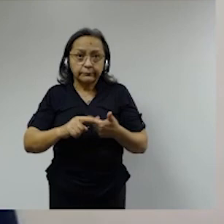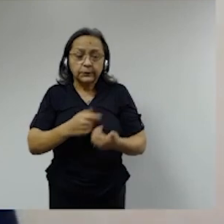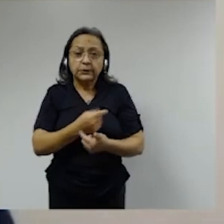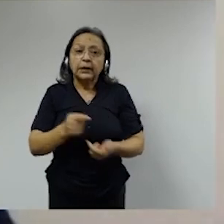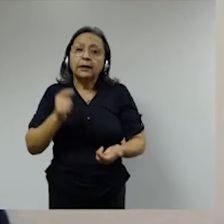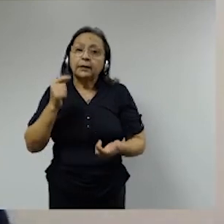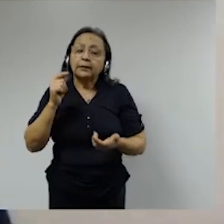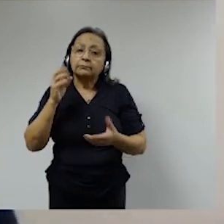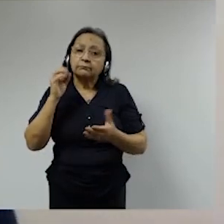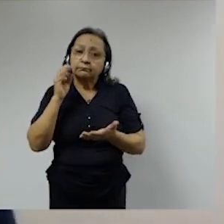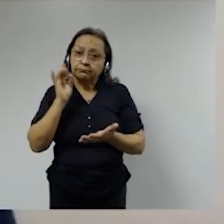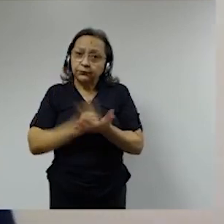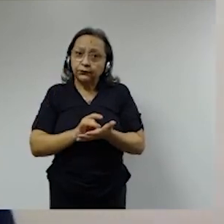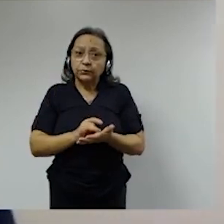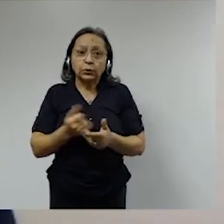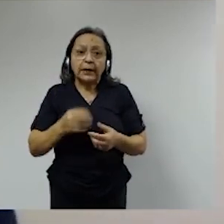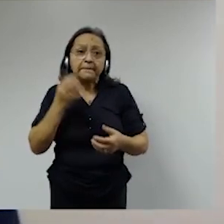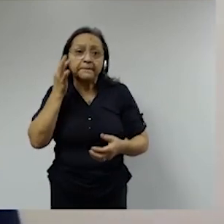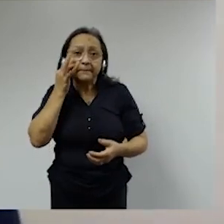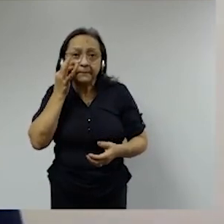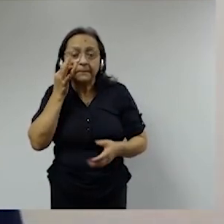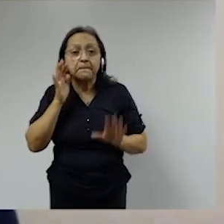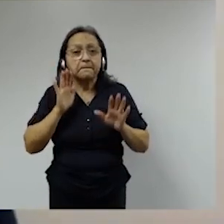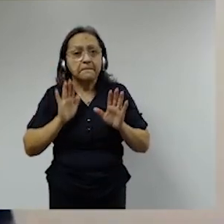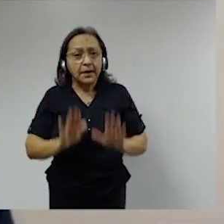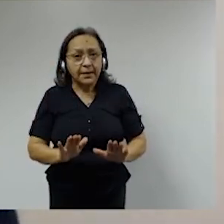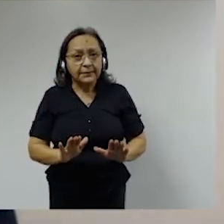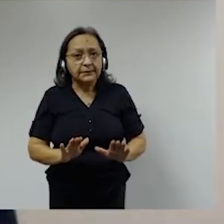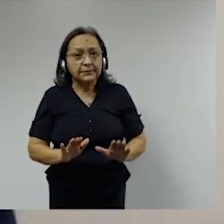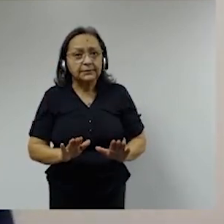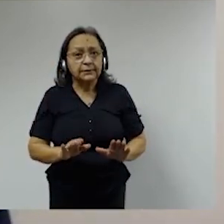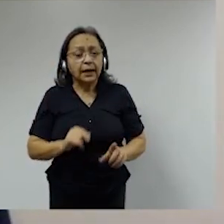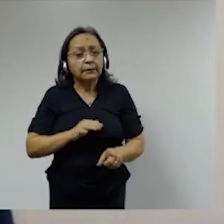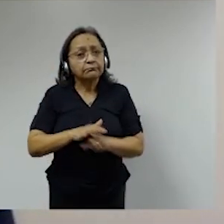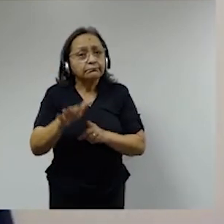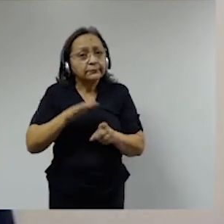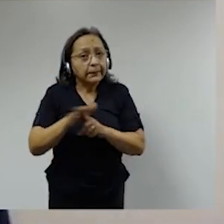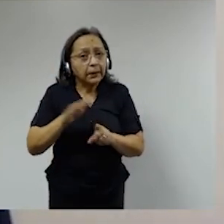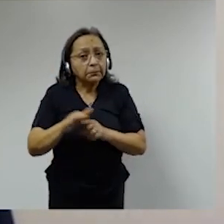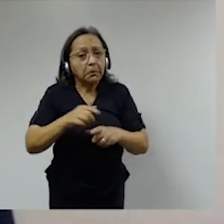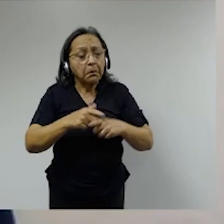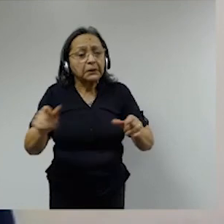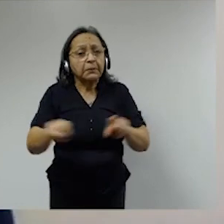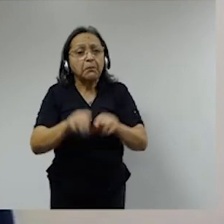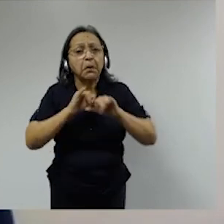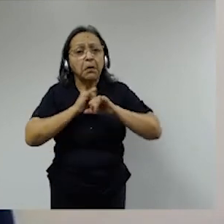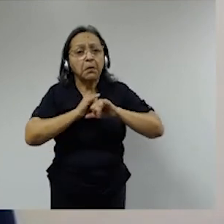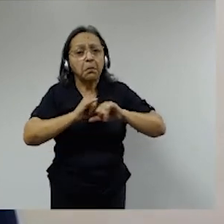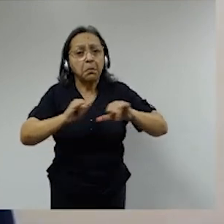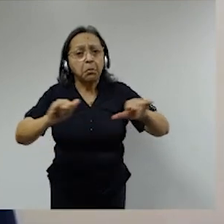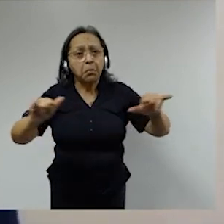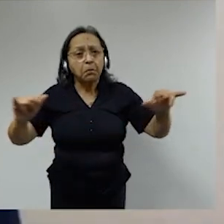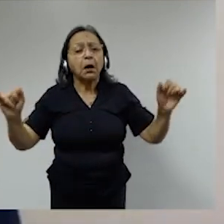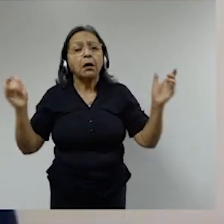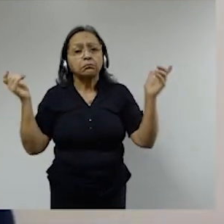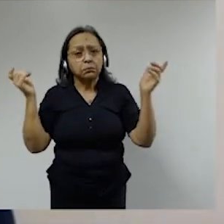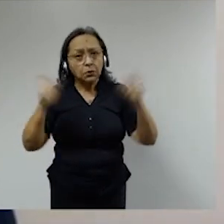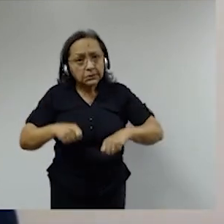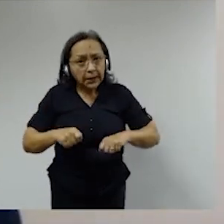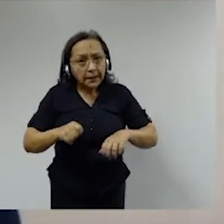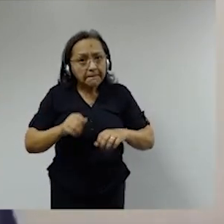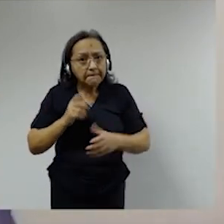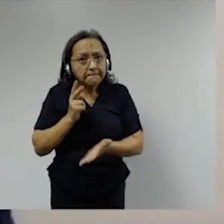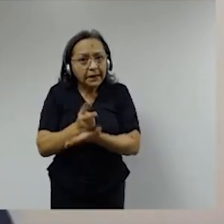tal relação não estão simultaneamente presentes, mas a demanda que advirá e a propagação de tais serviços conseguirá manter tal